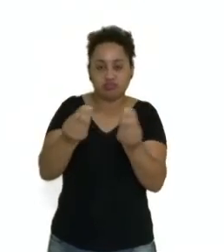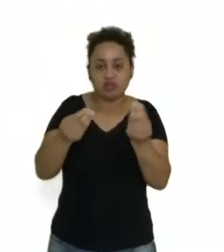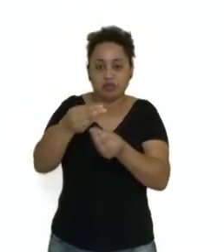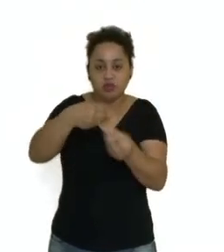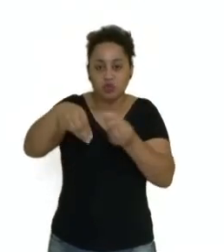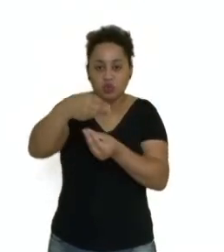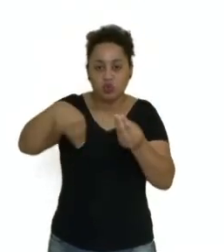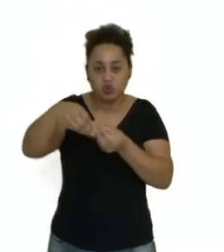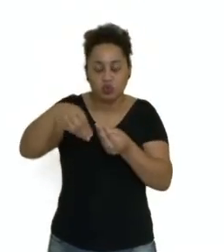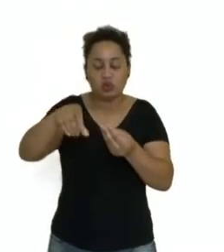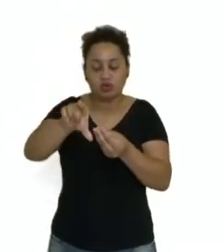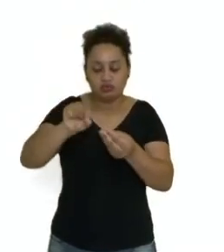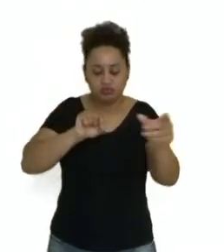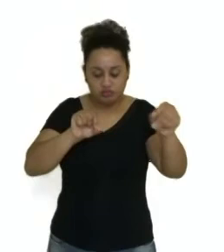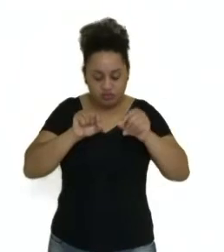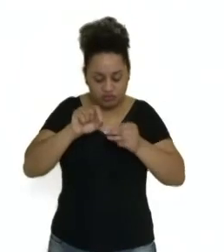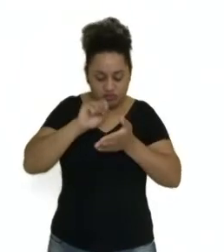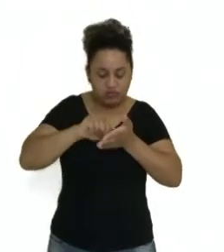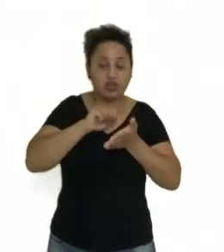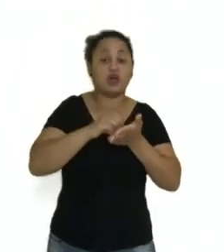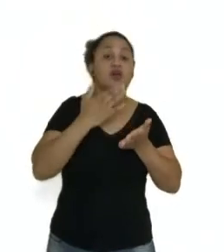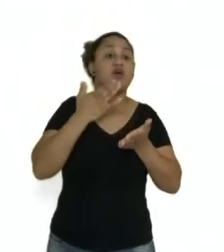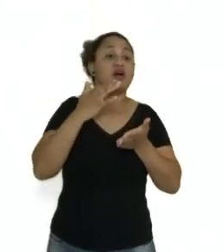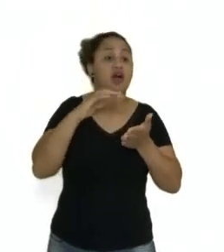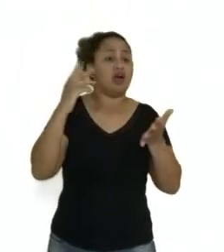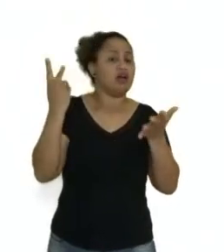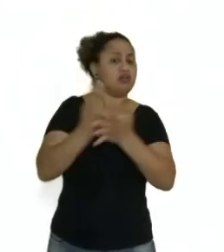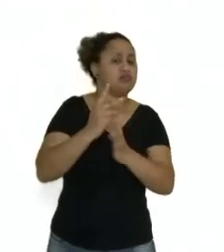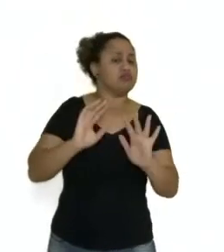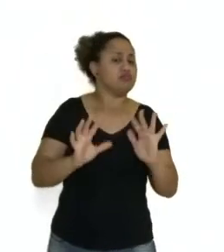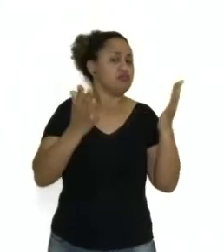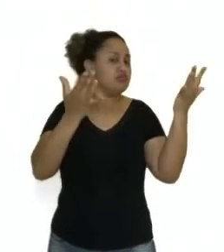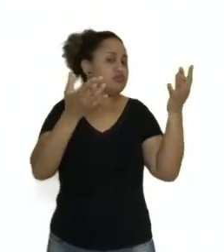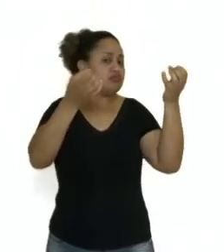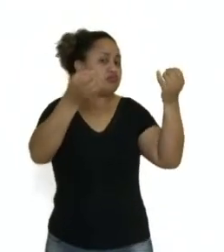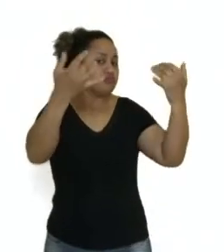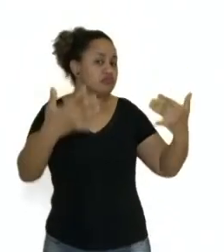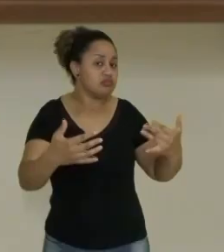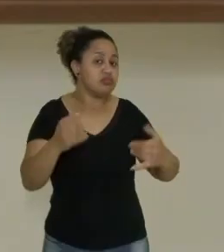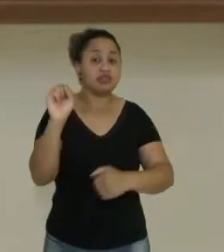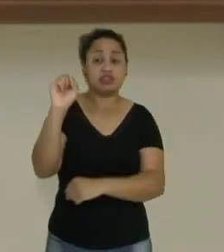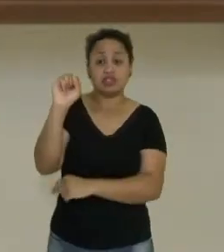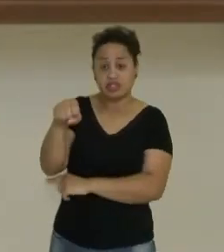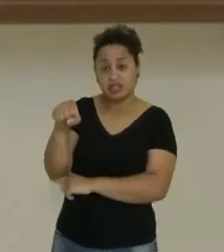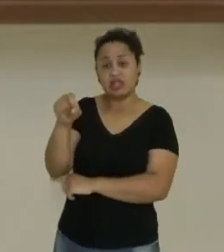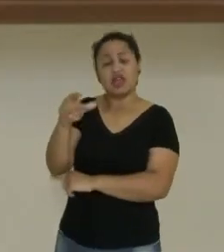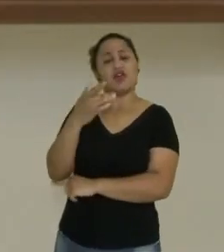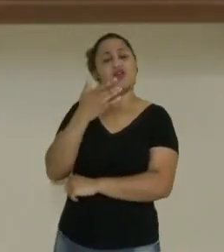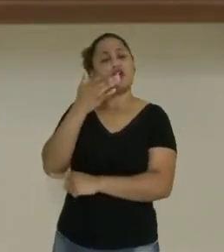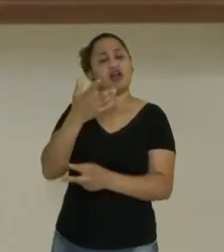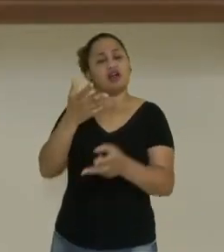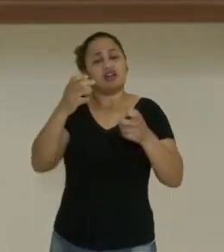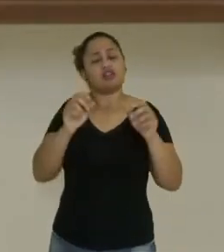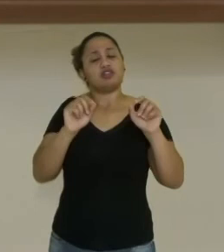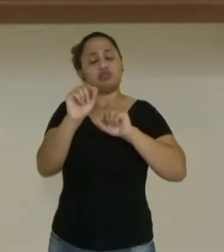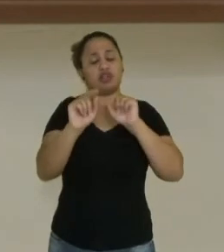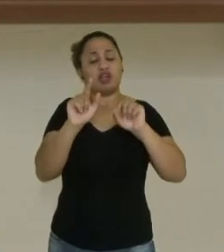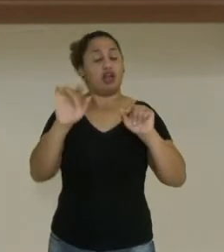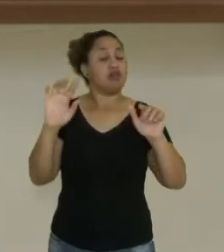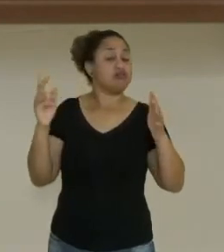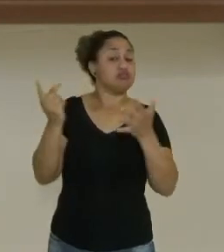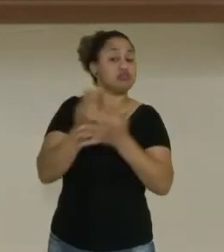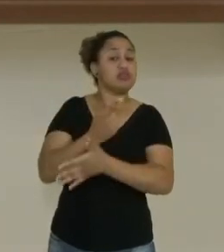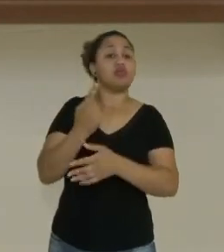cartas e anota a cor. Trata-se de um fenômeno aleatório? Explique. Sim, né, gente? É muito fácil identificar que é um